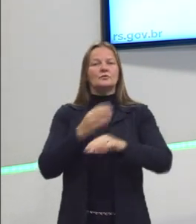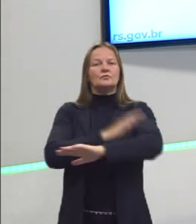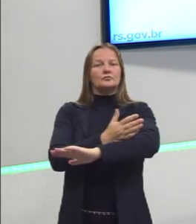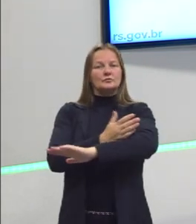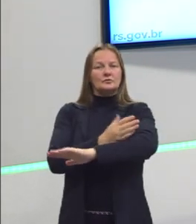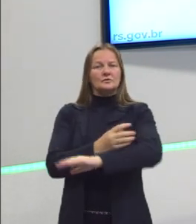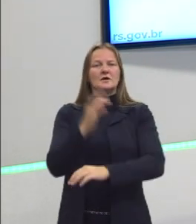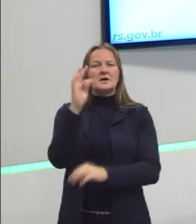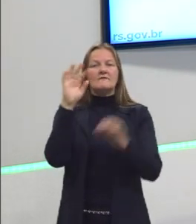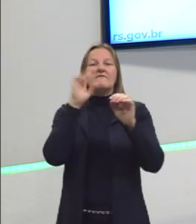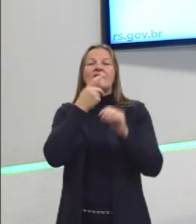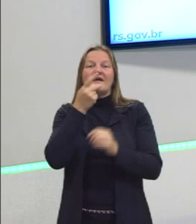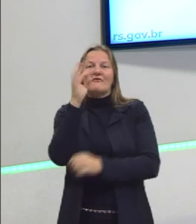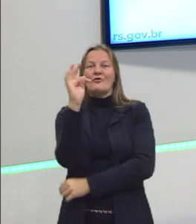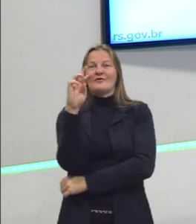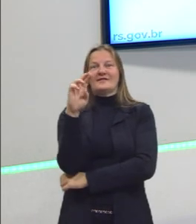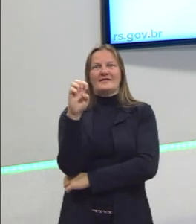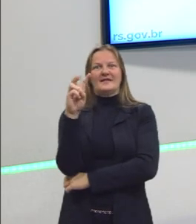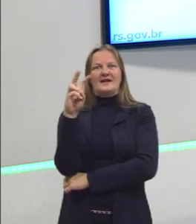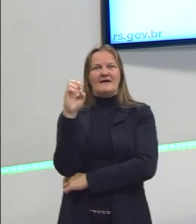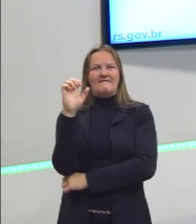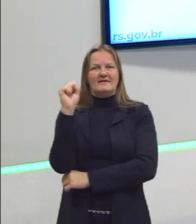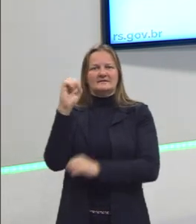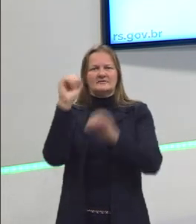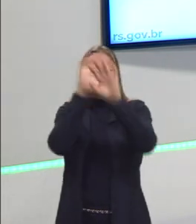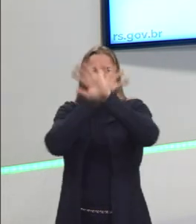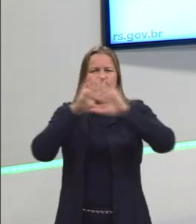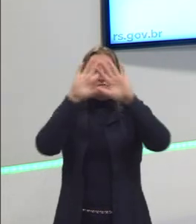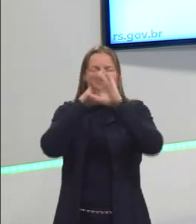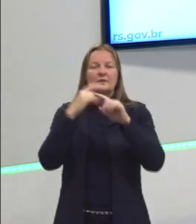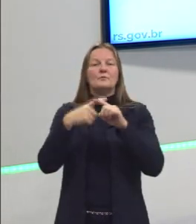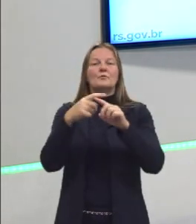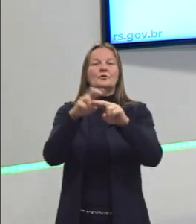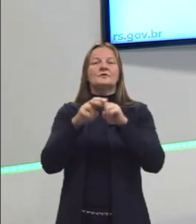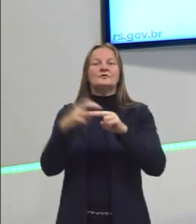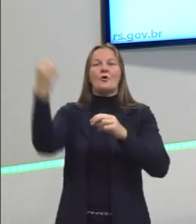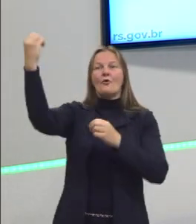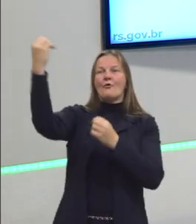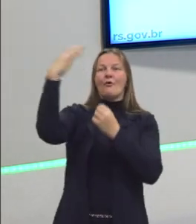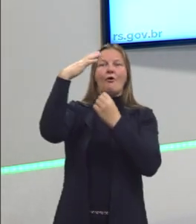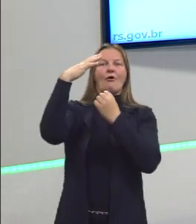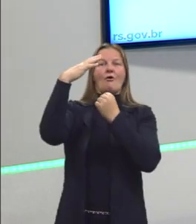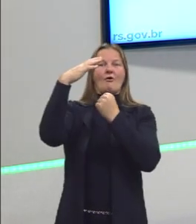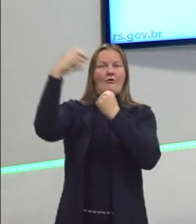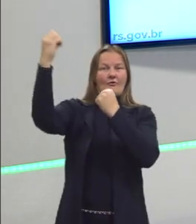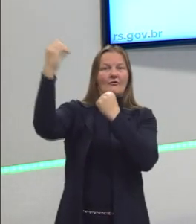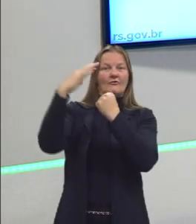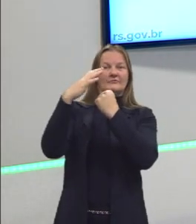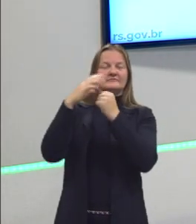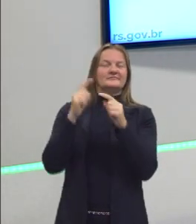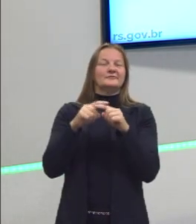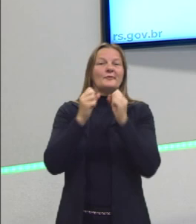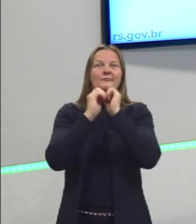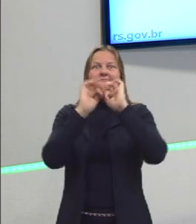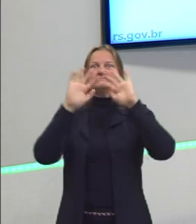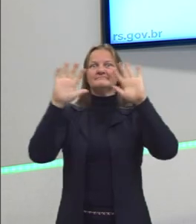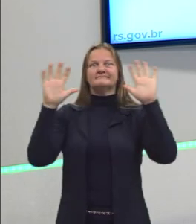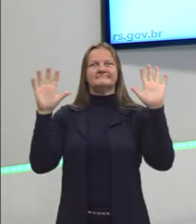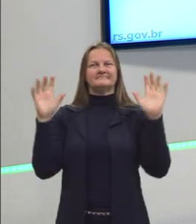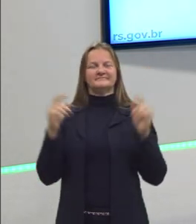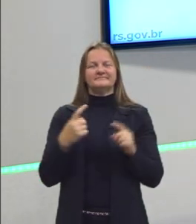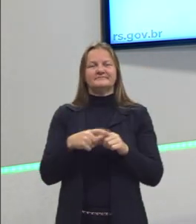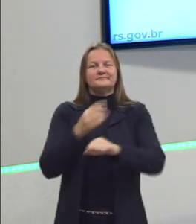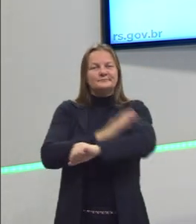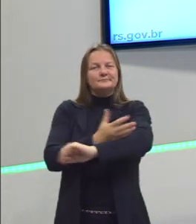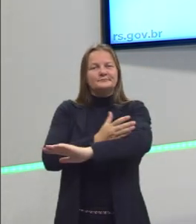esse período das Trevas na esquina iluminismo então e iluminar essas trevas né E que o a idade média